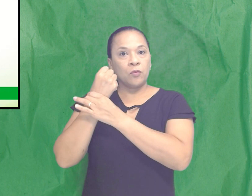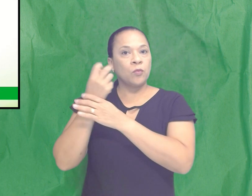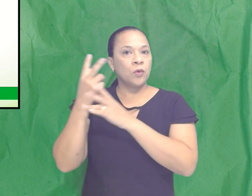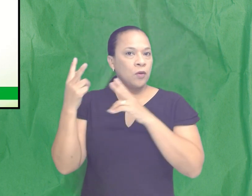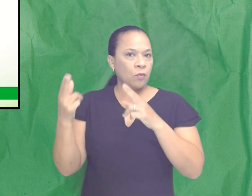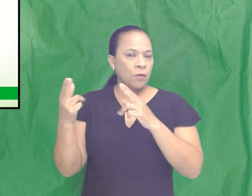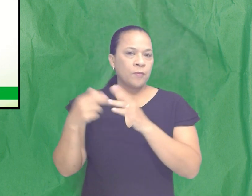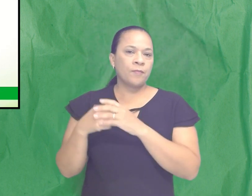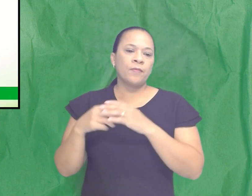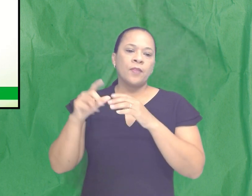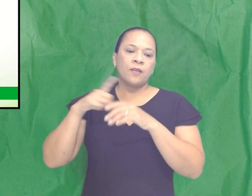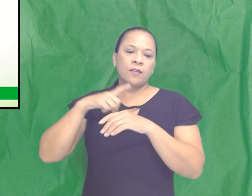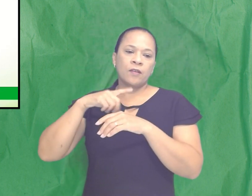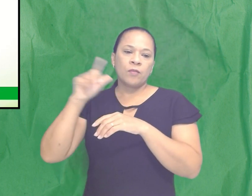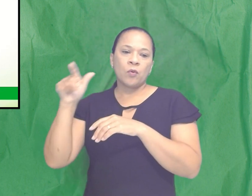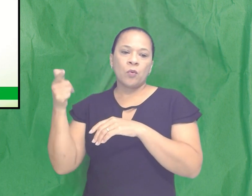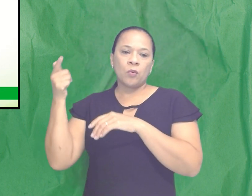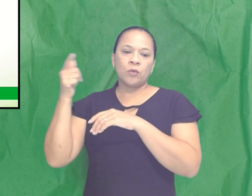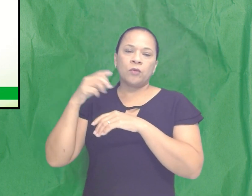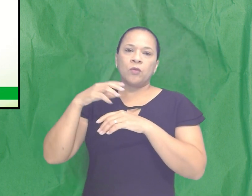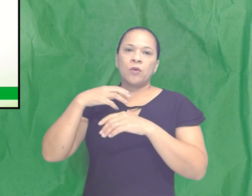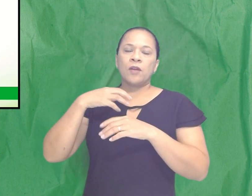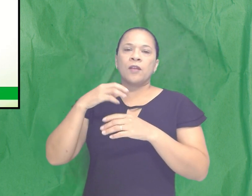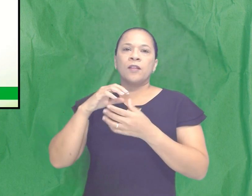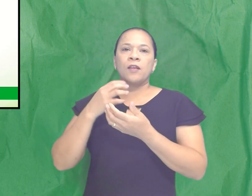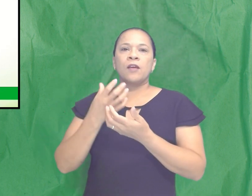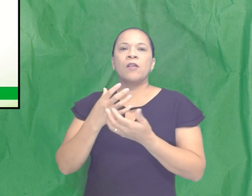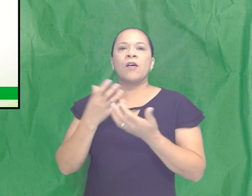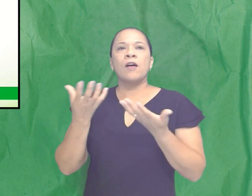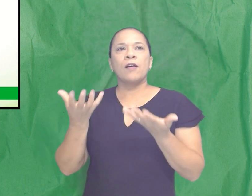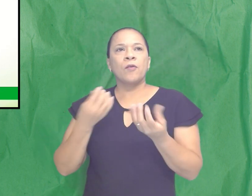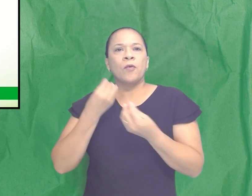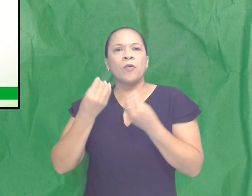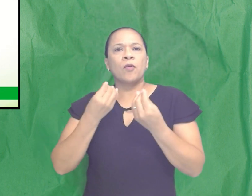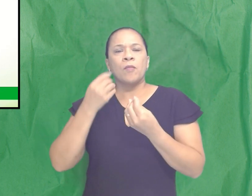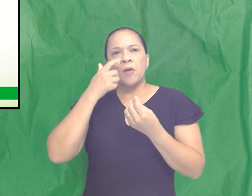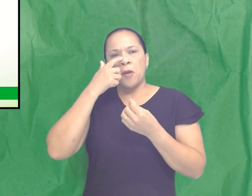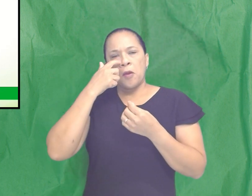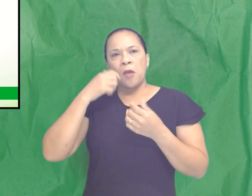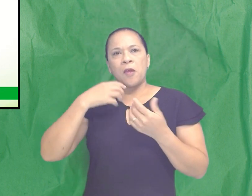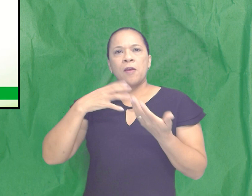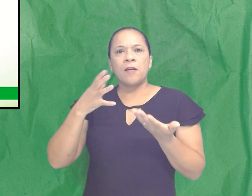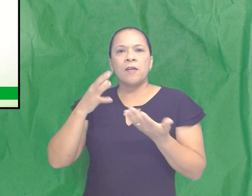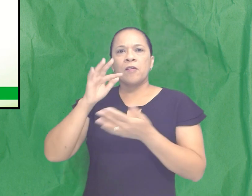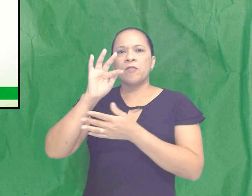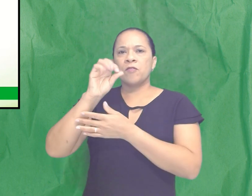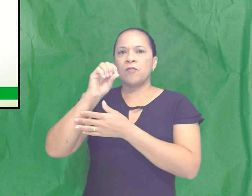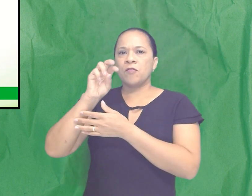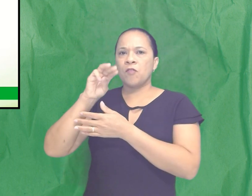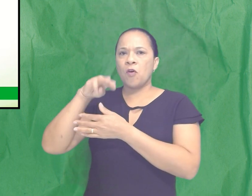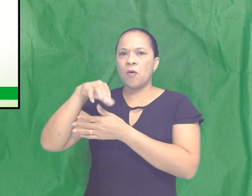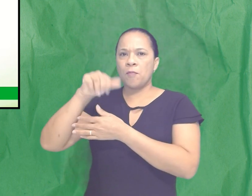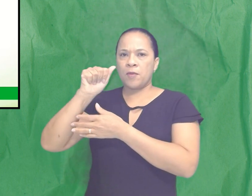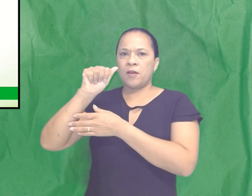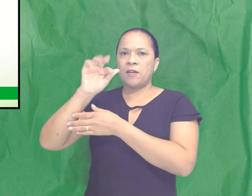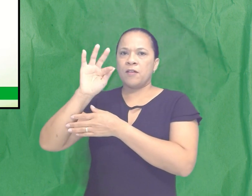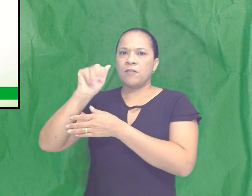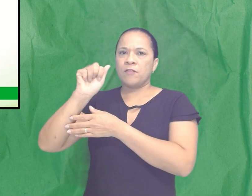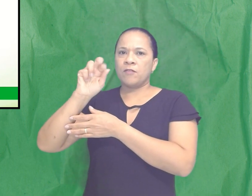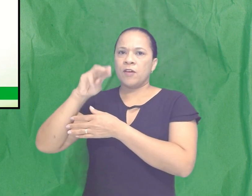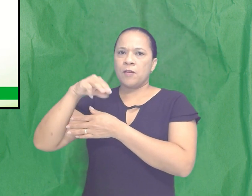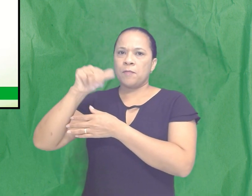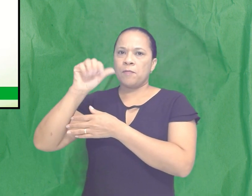A forma farmacêutica. A forma farmacêutica é a forma que o medicamento será apresentado. Você